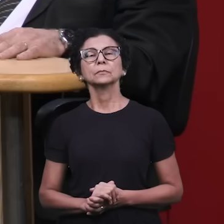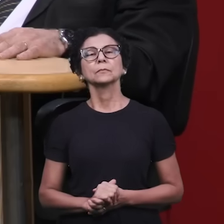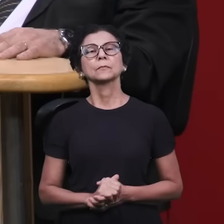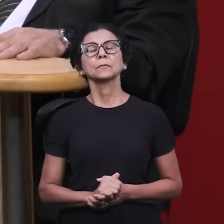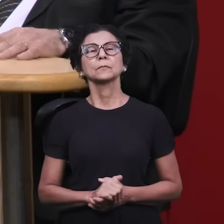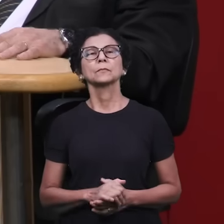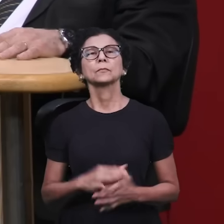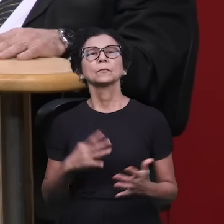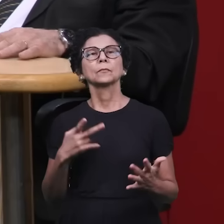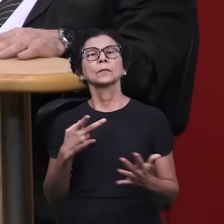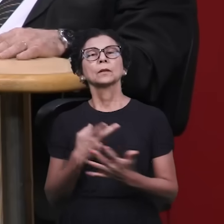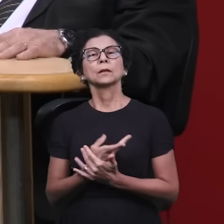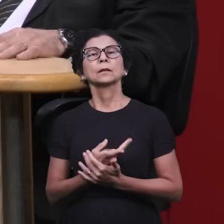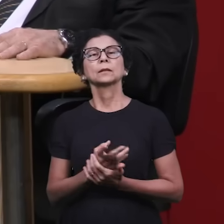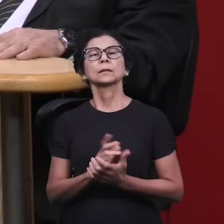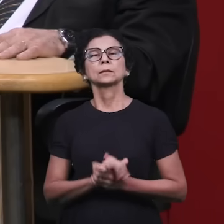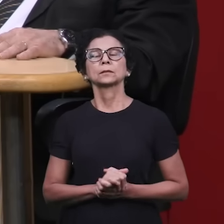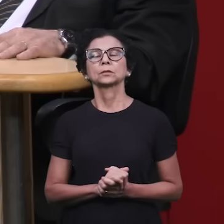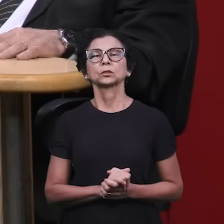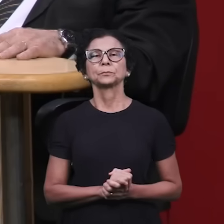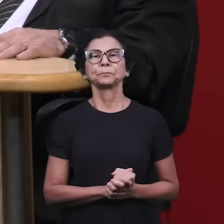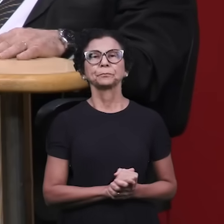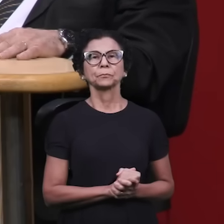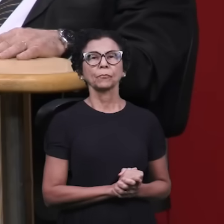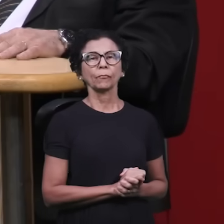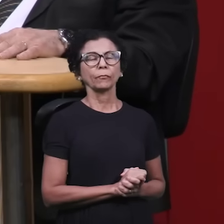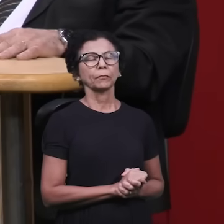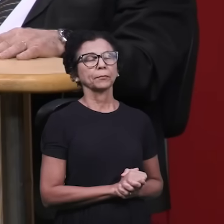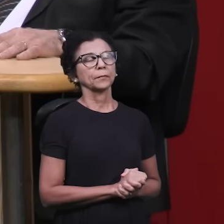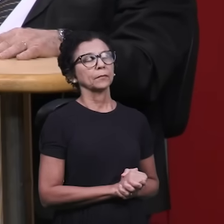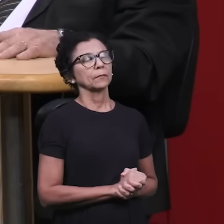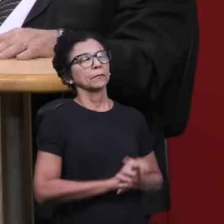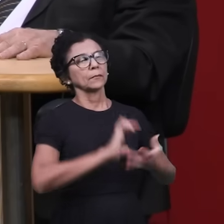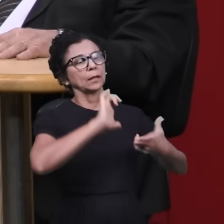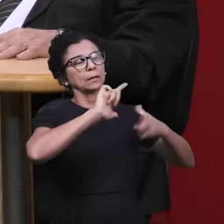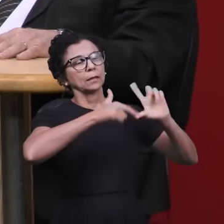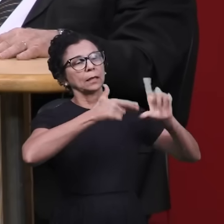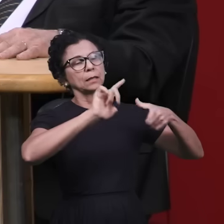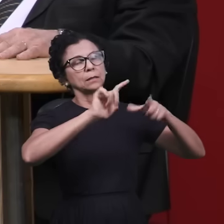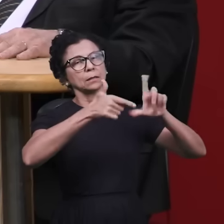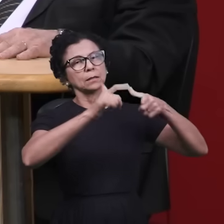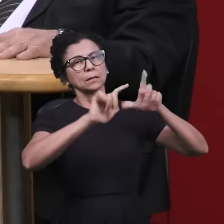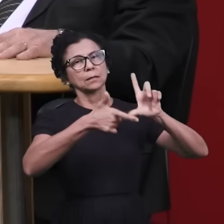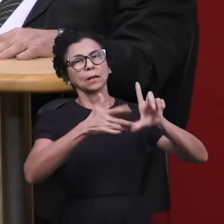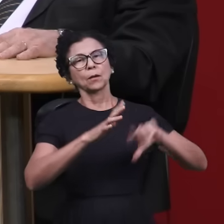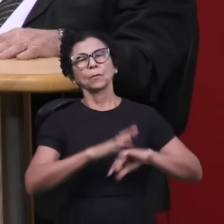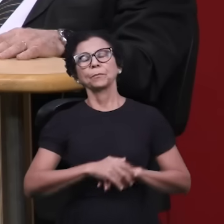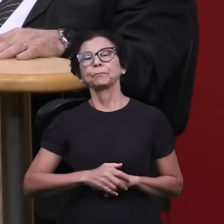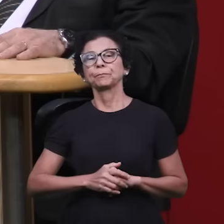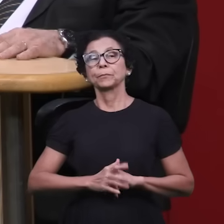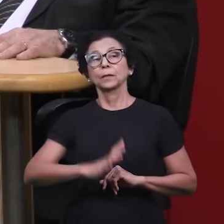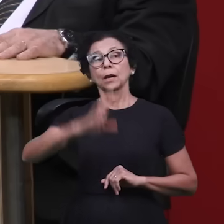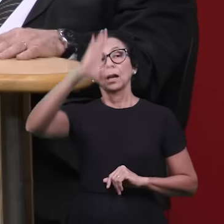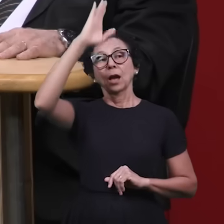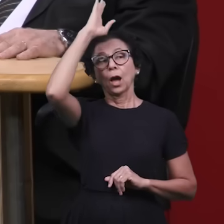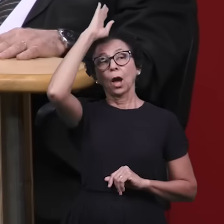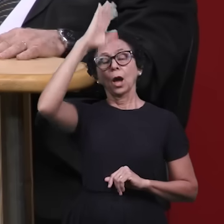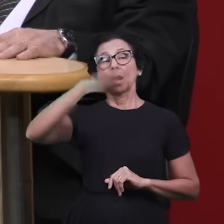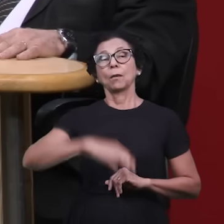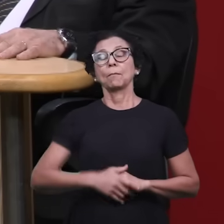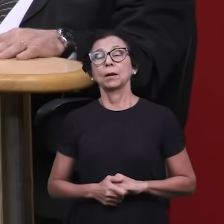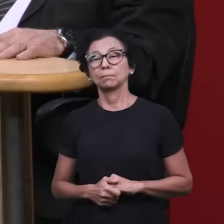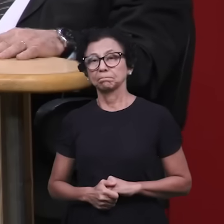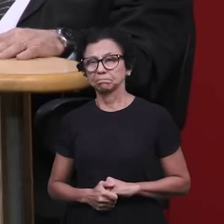quê? Um crescimento dogmático, um crescimento da tradição romana, dizendo, sobrepondo a